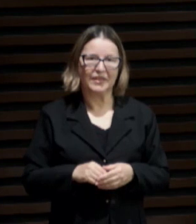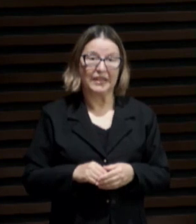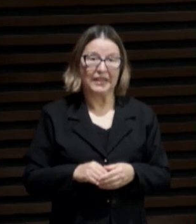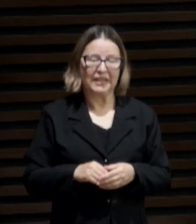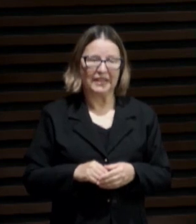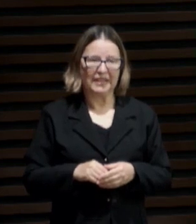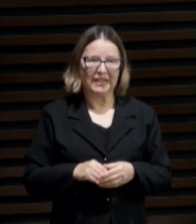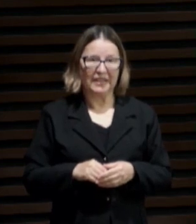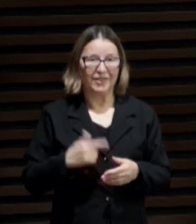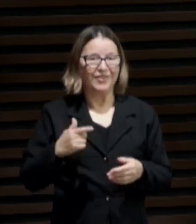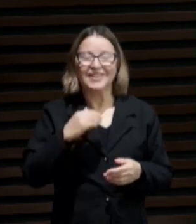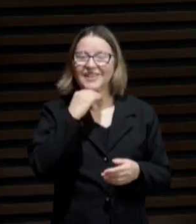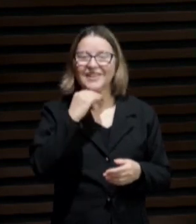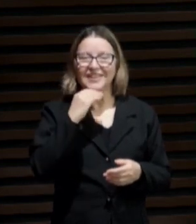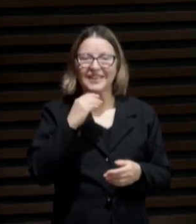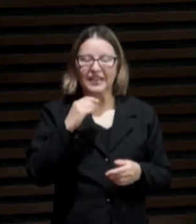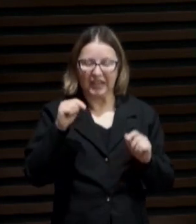controle a sua língua.